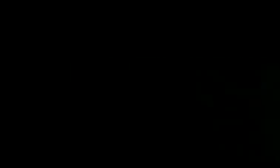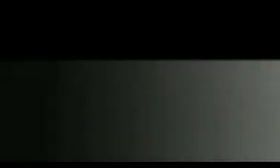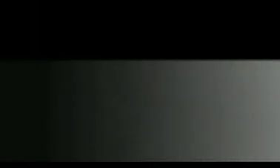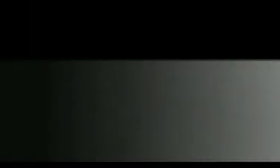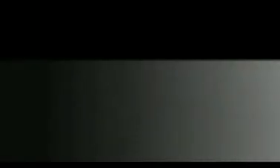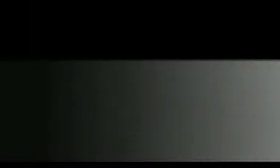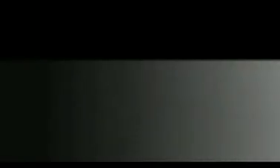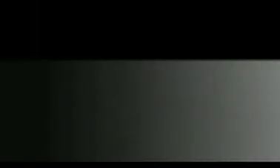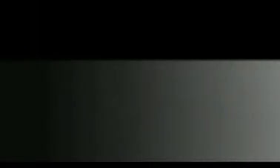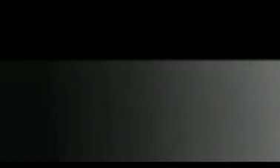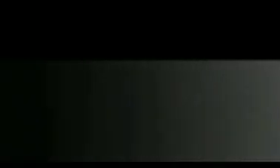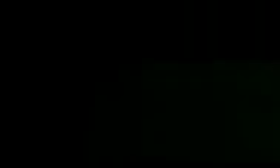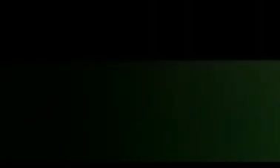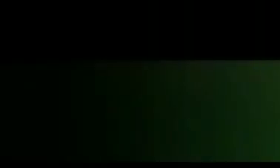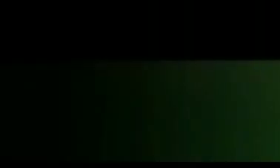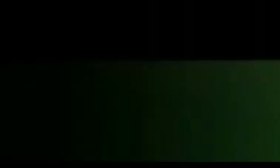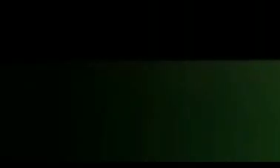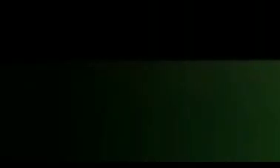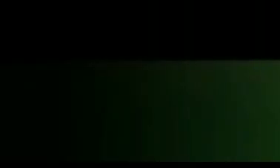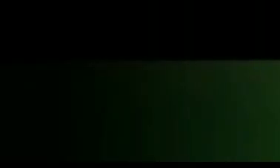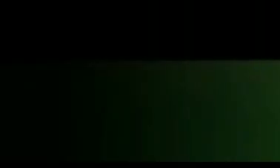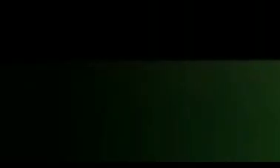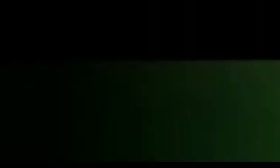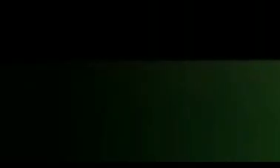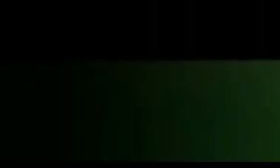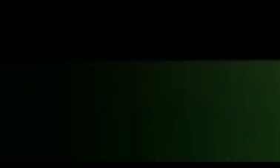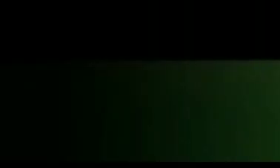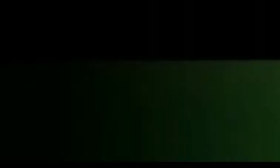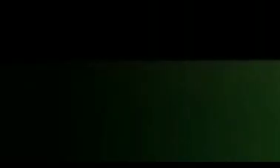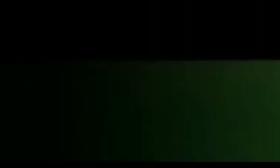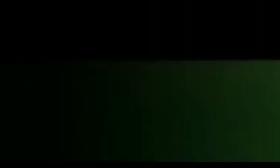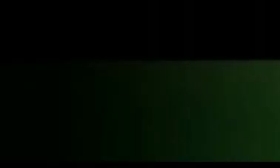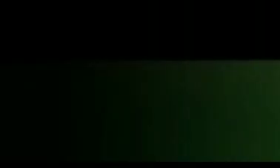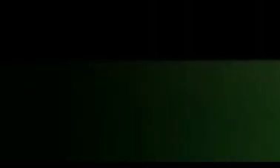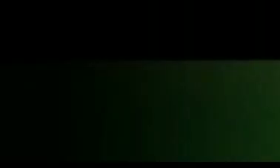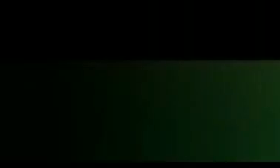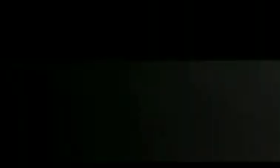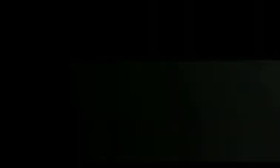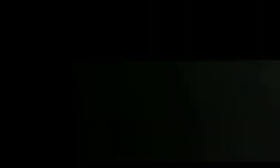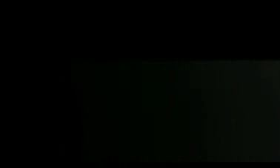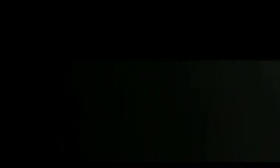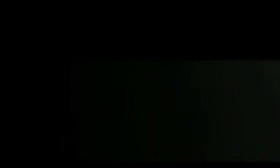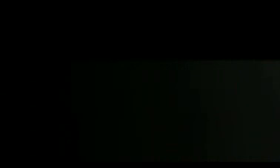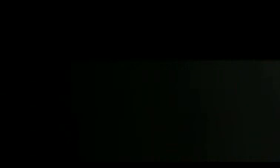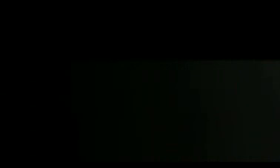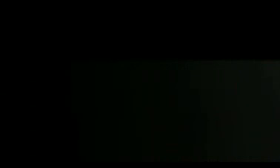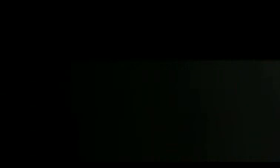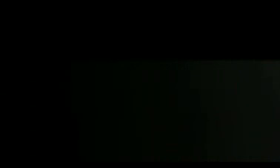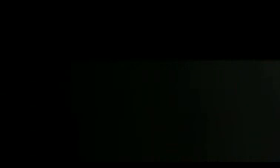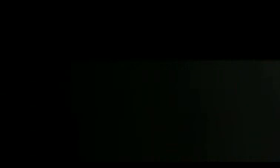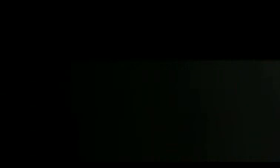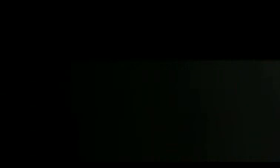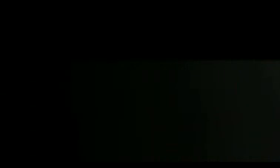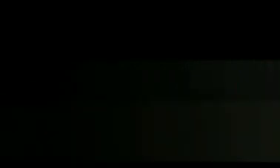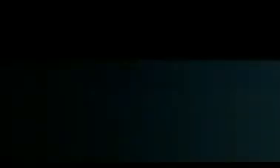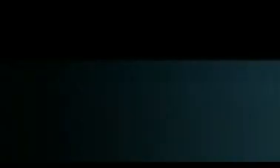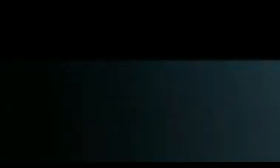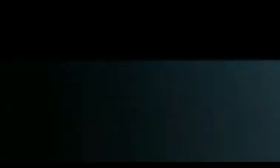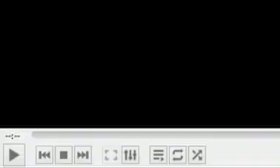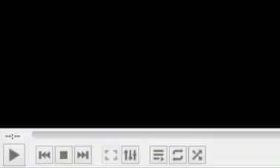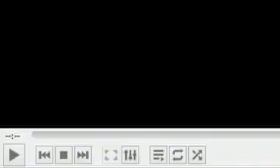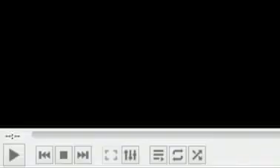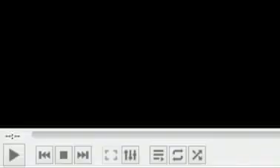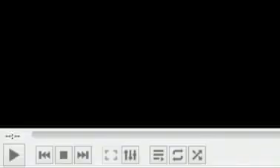Brasil. Vai na internet, dá uma bugada, confirma aí o que eu tô te falando e aproveita para entender o que está acontecendo agora com o Brasil de